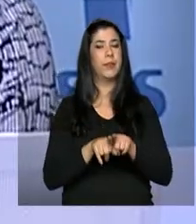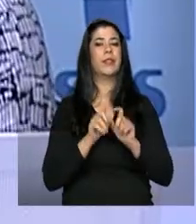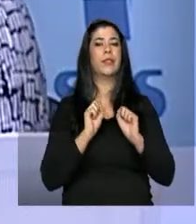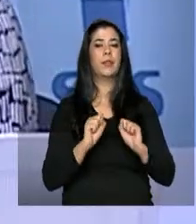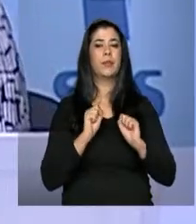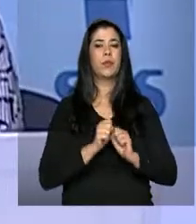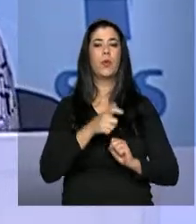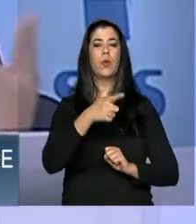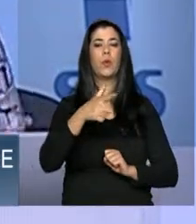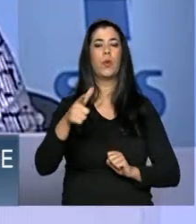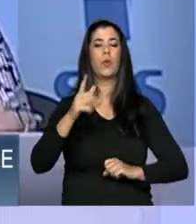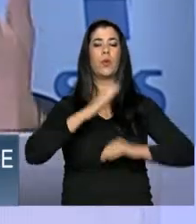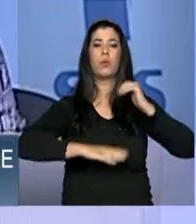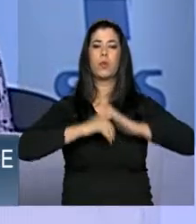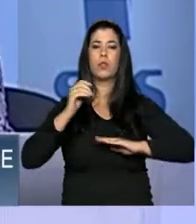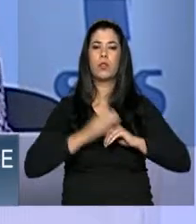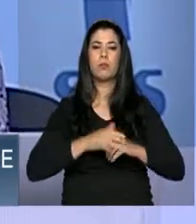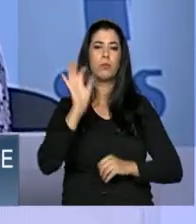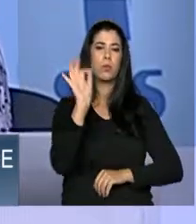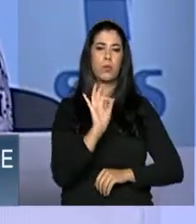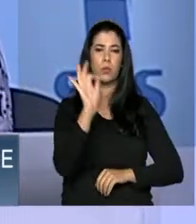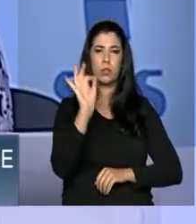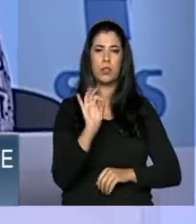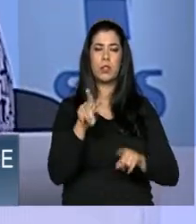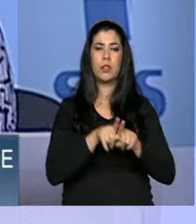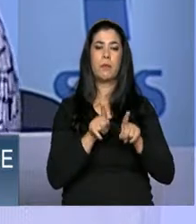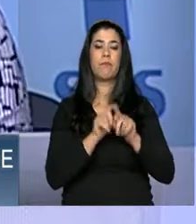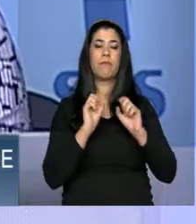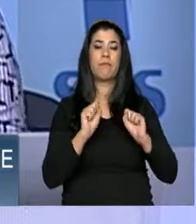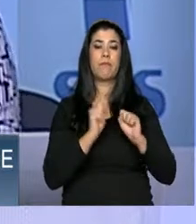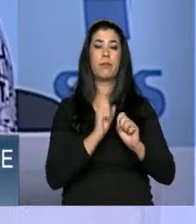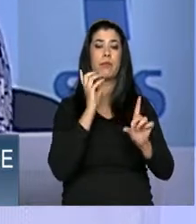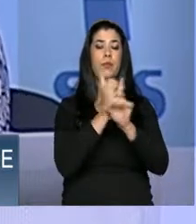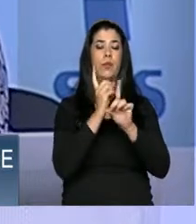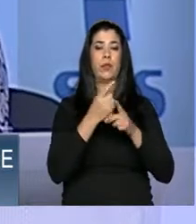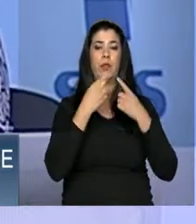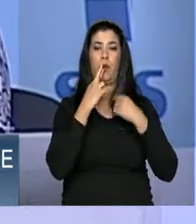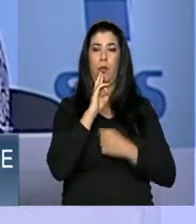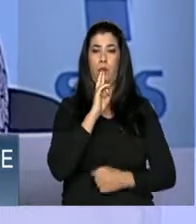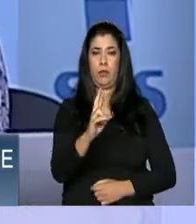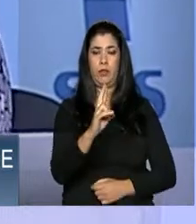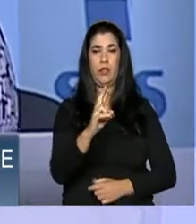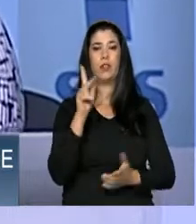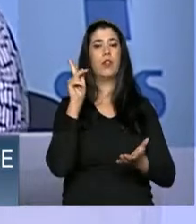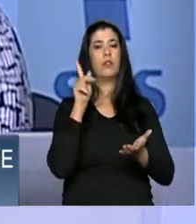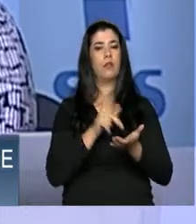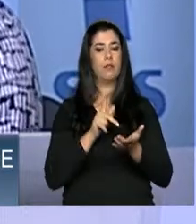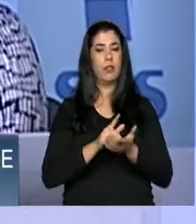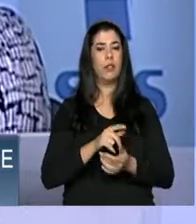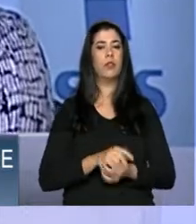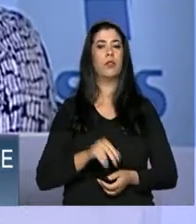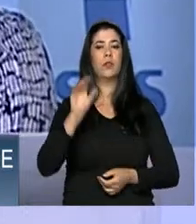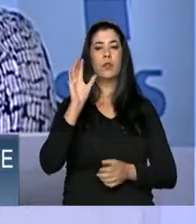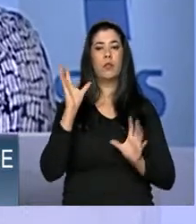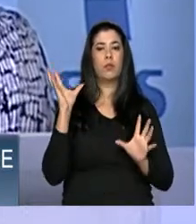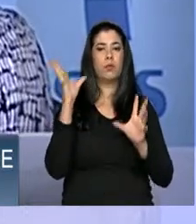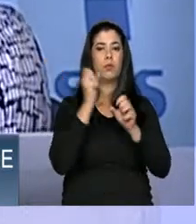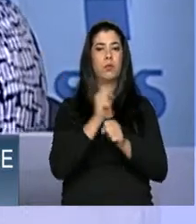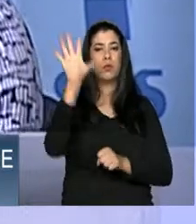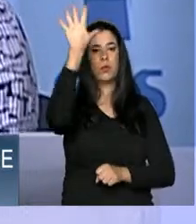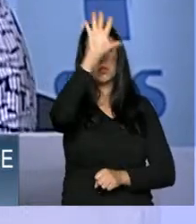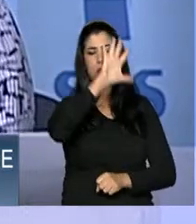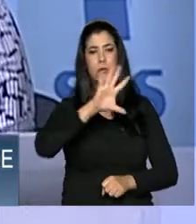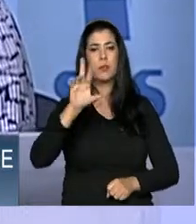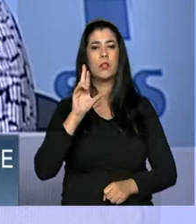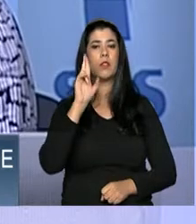de procedimentos estatísticos para que essas estimativas elas possam, de fato, representar a população adulta